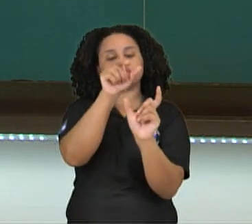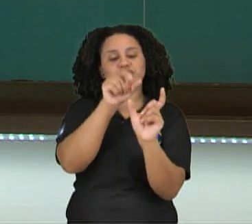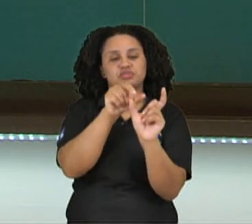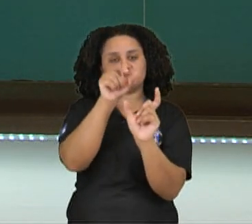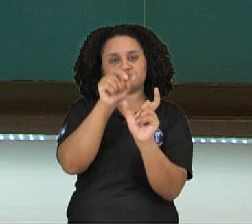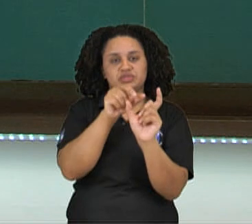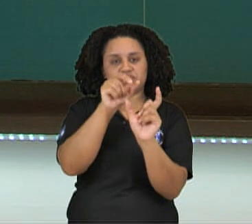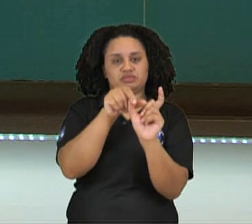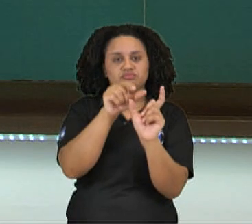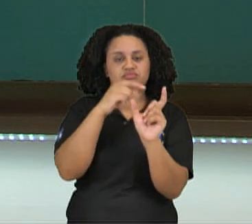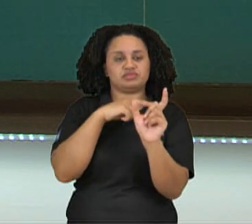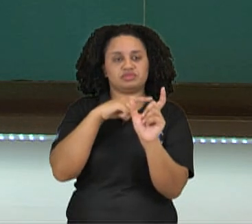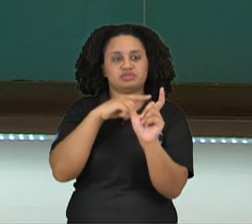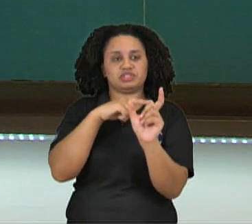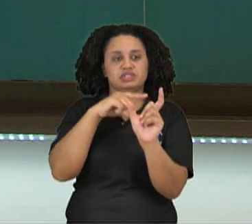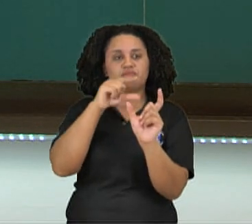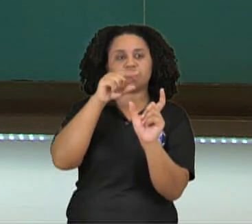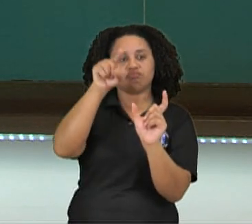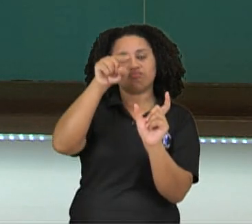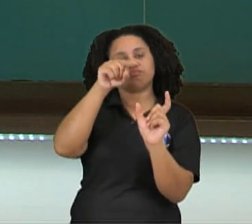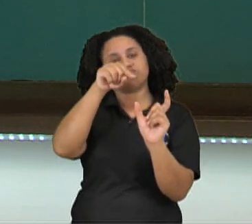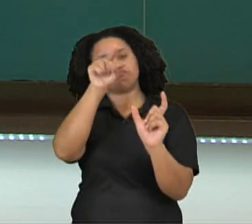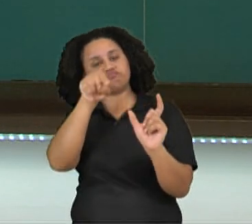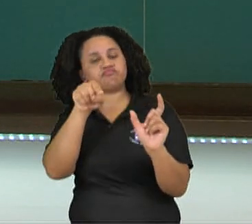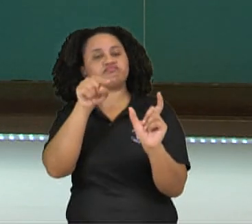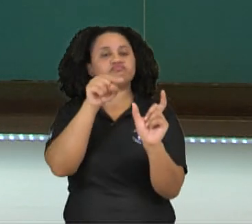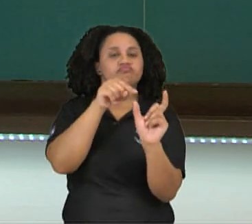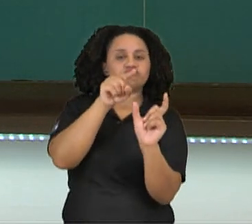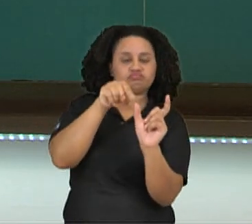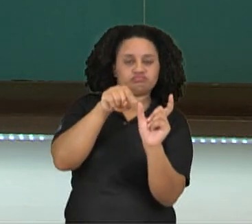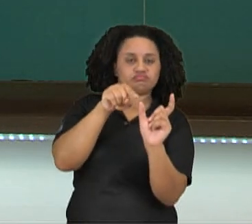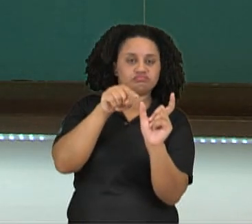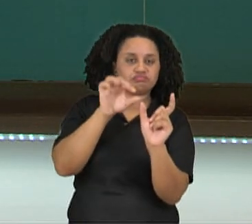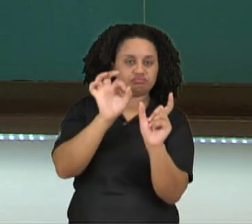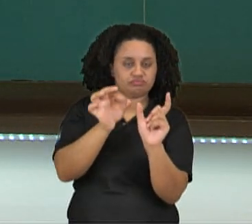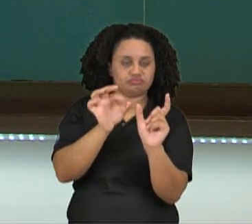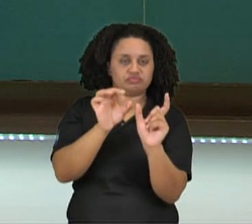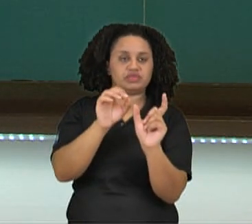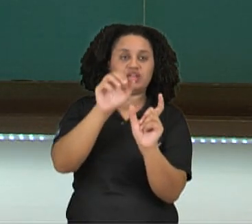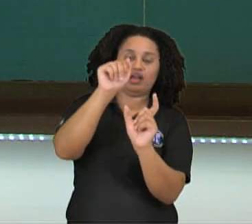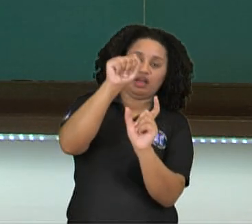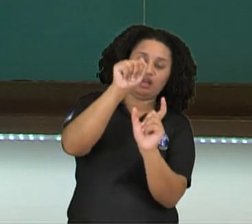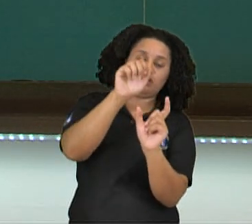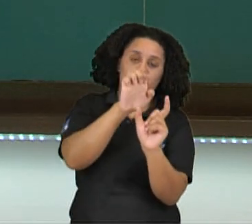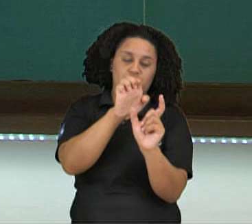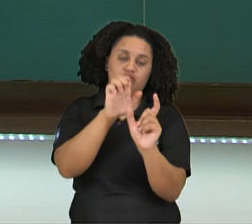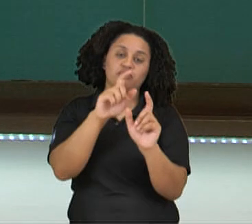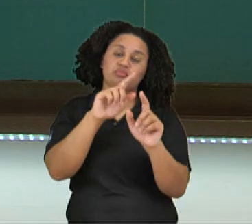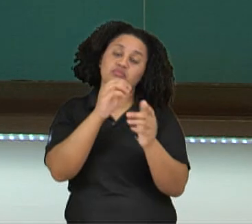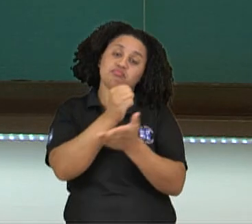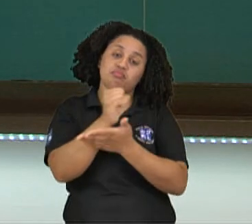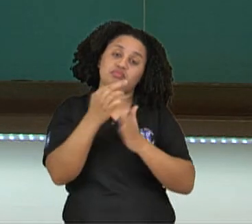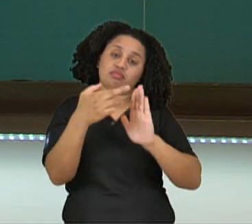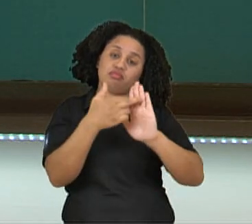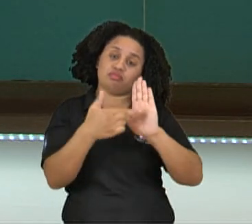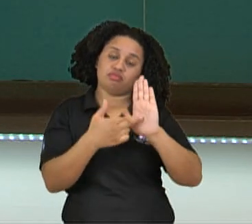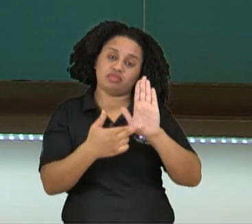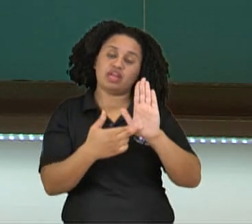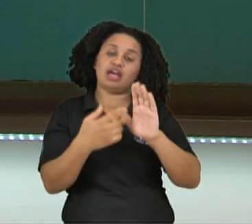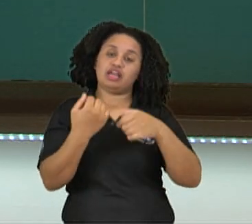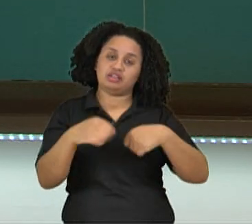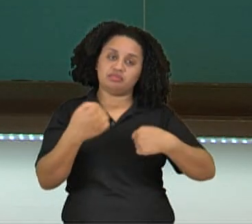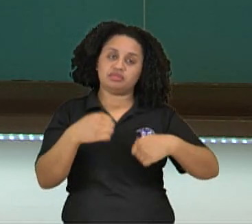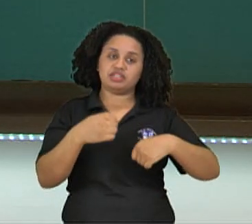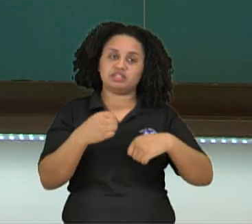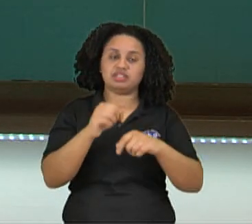a última sílaba é a sílaba tônica e, nesse caso, terminada em A, E. E, de acordo com as regras, a gente viu que acentuam-se as